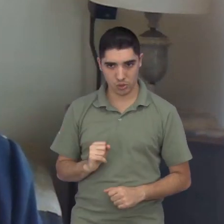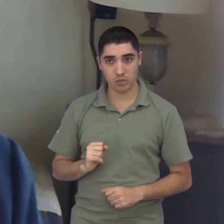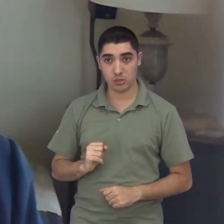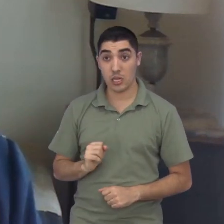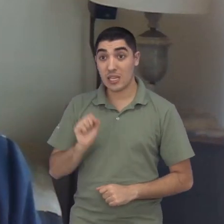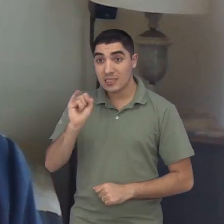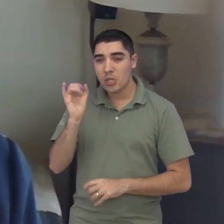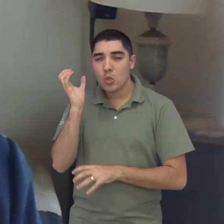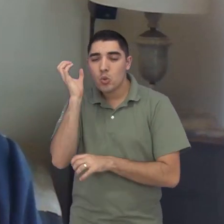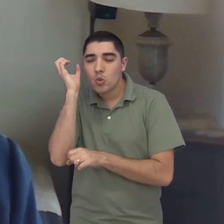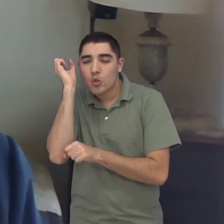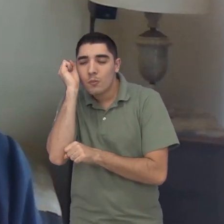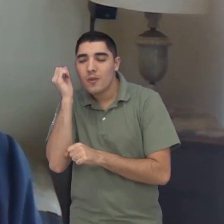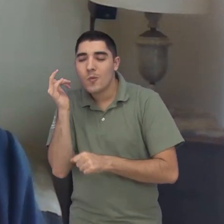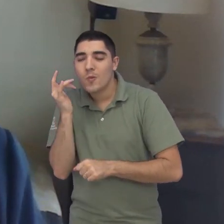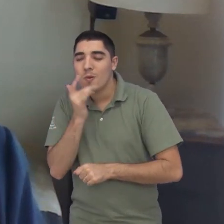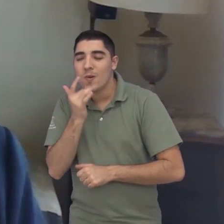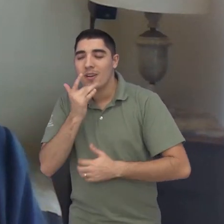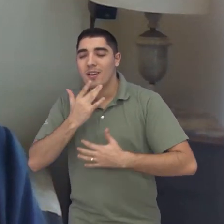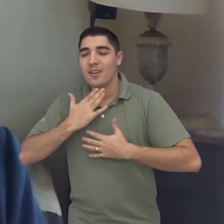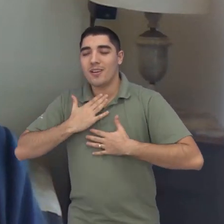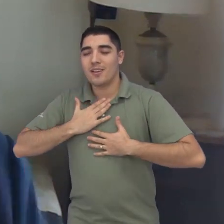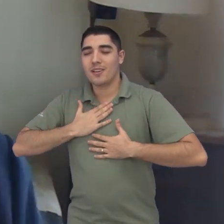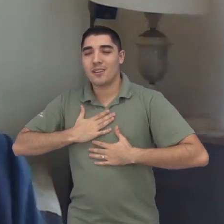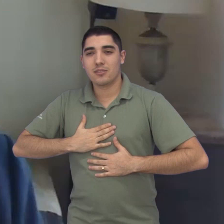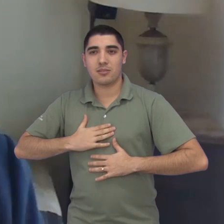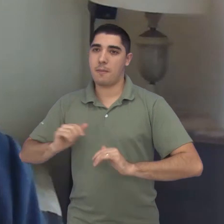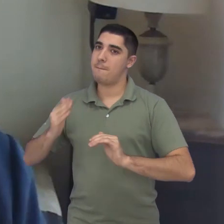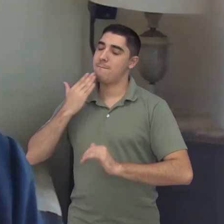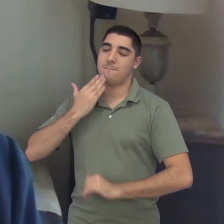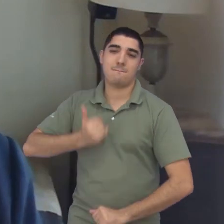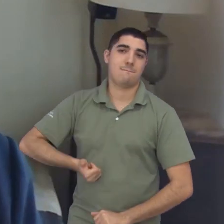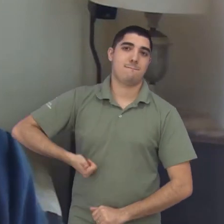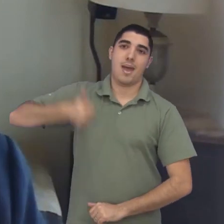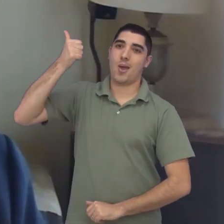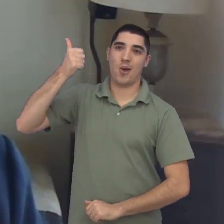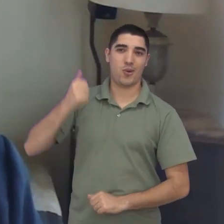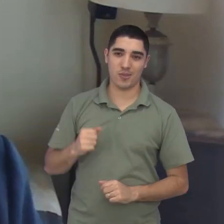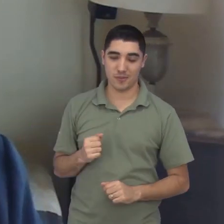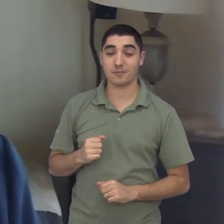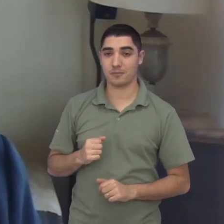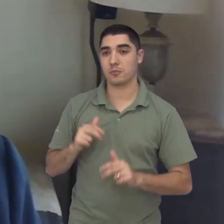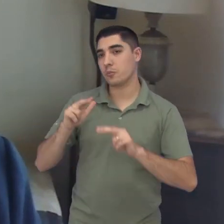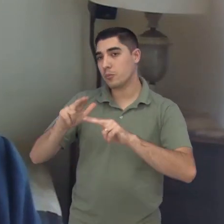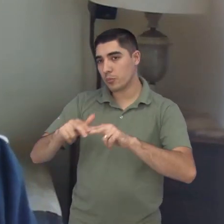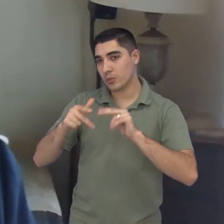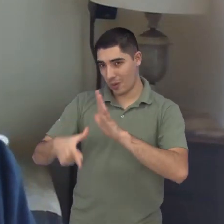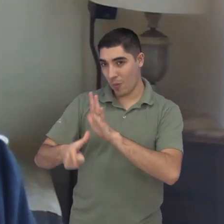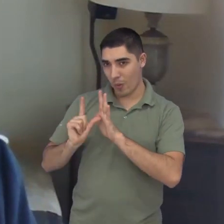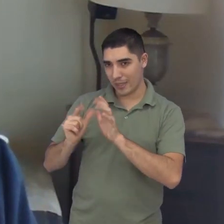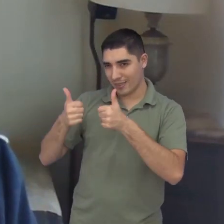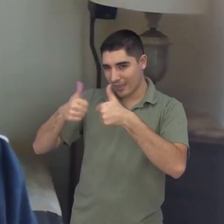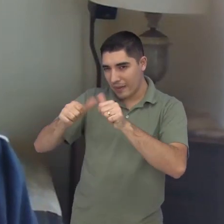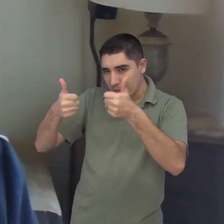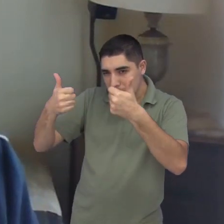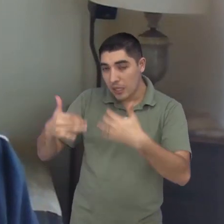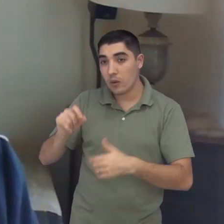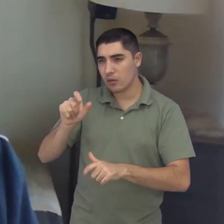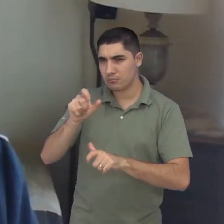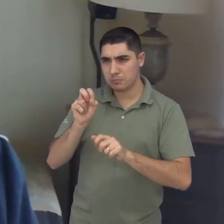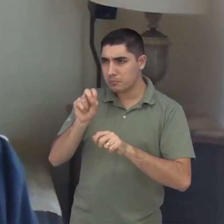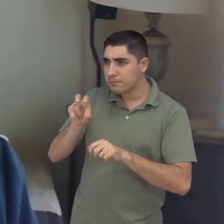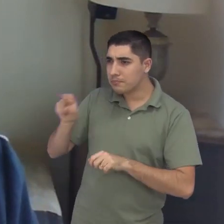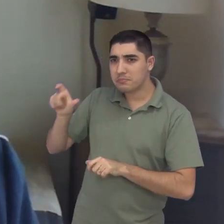bem mais ainda. Então, hoje, o que acontece? Como todas as colegas já falaram anteriormente, você vê o nível